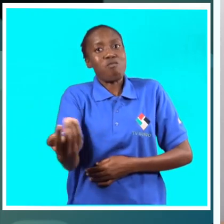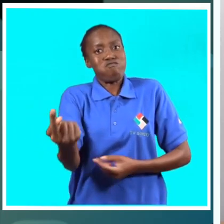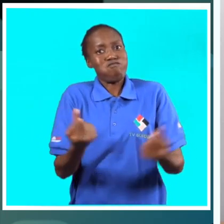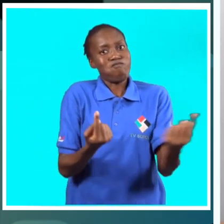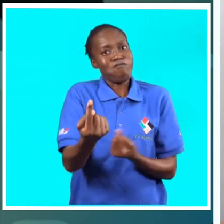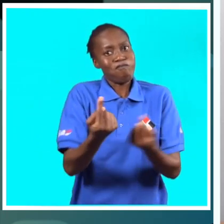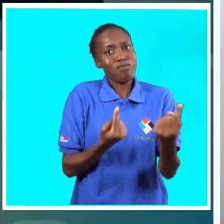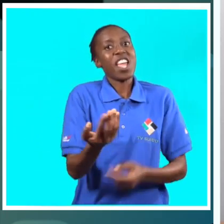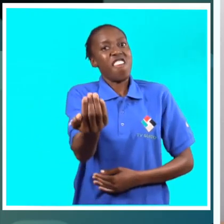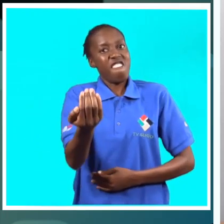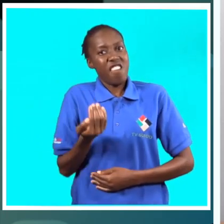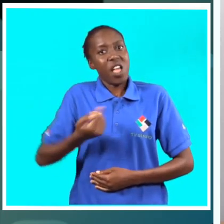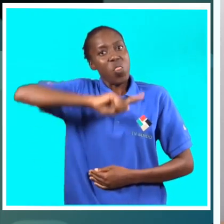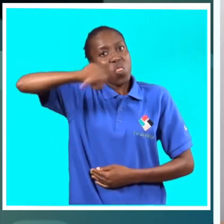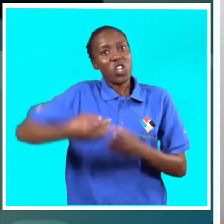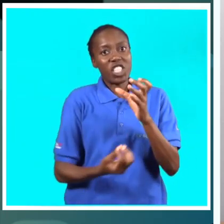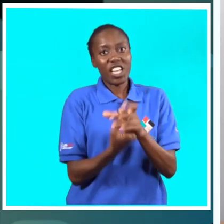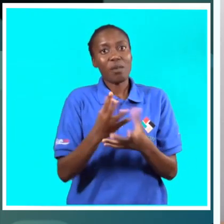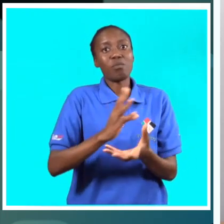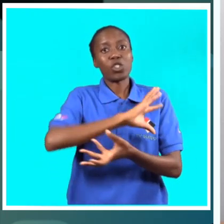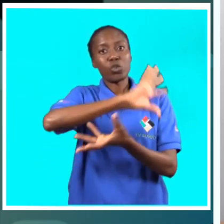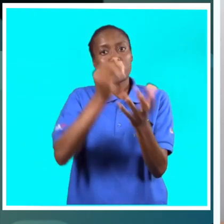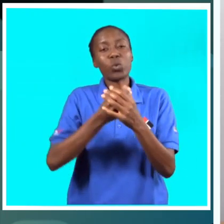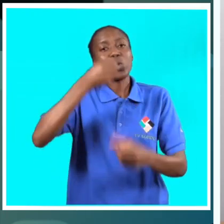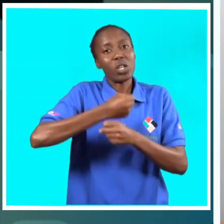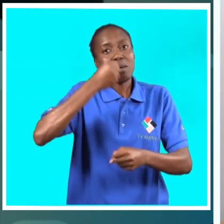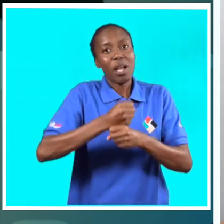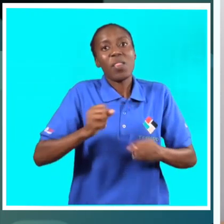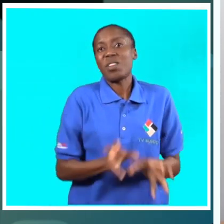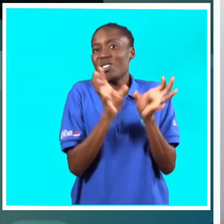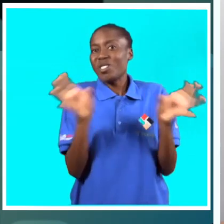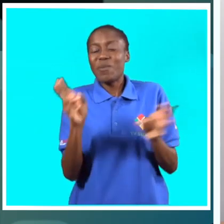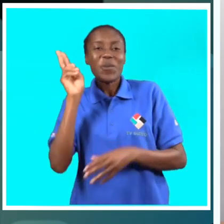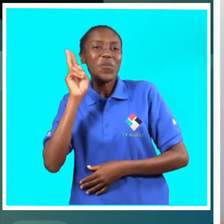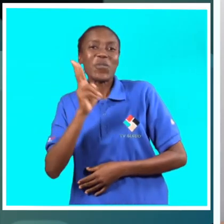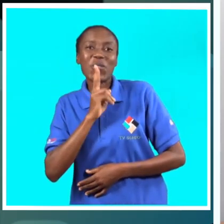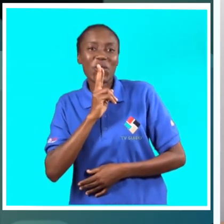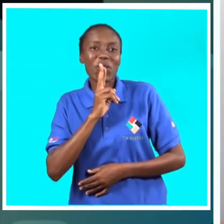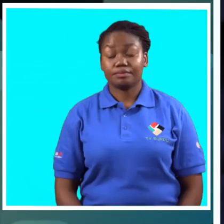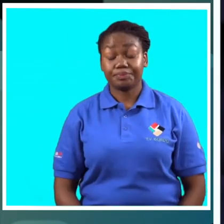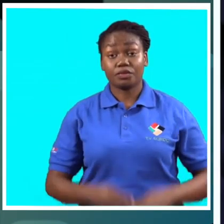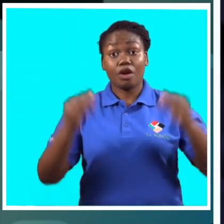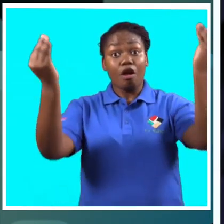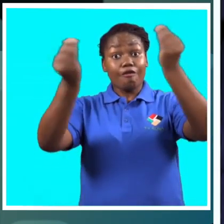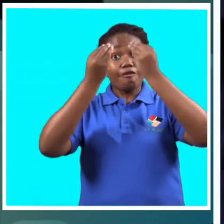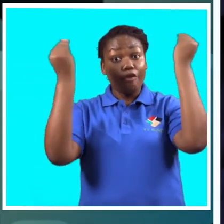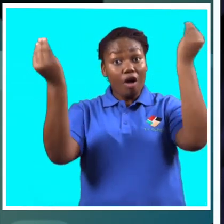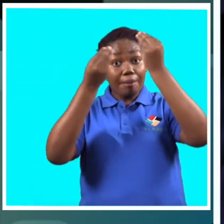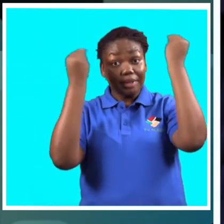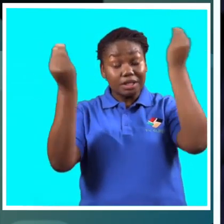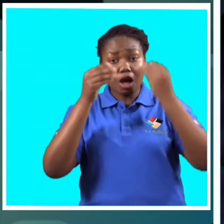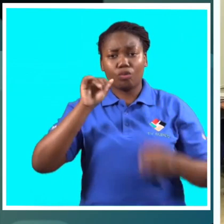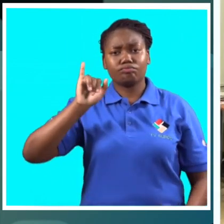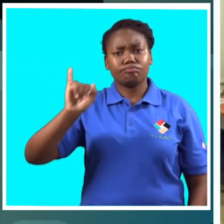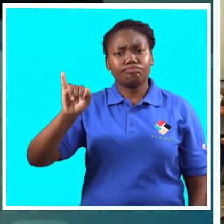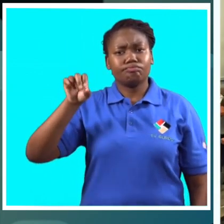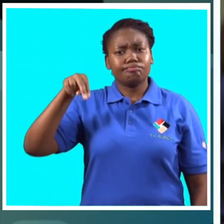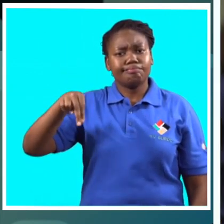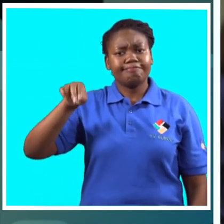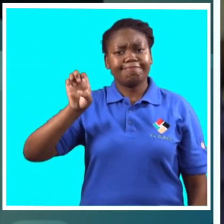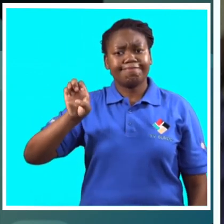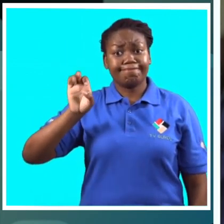Nós entendemos sim que falta essa publicação, falta nós mostrarmos que existimos e que fazemos o que fazemos. Então o que nós queremos é que